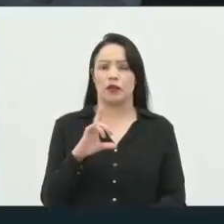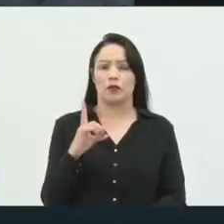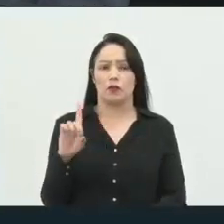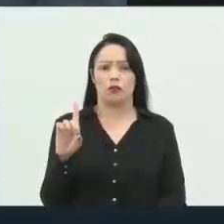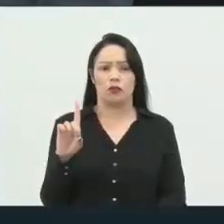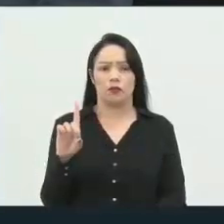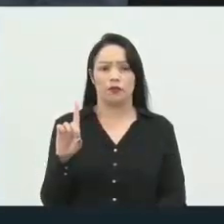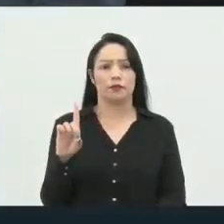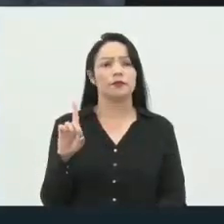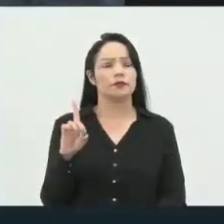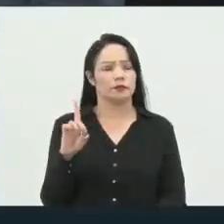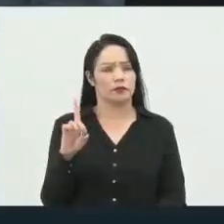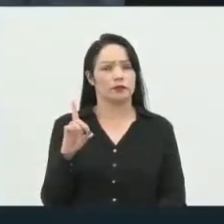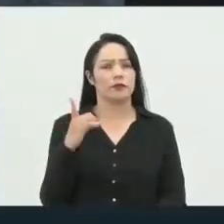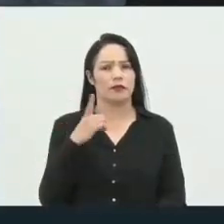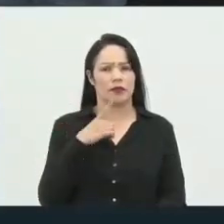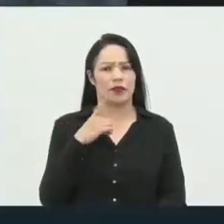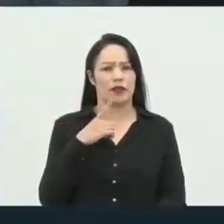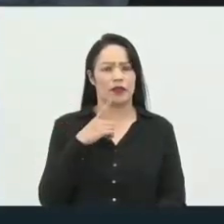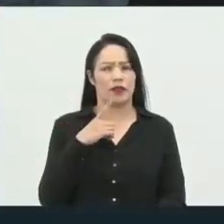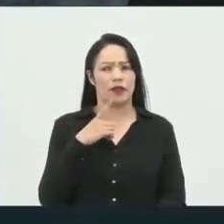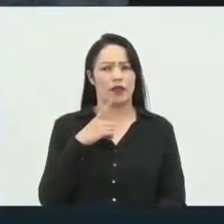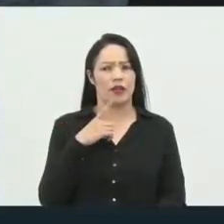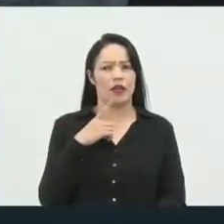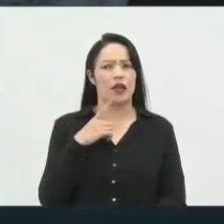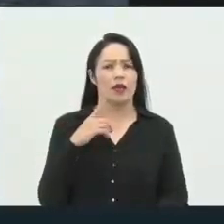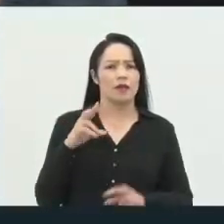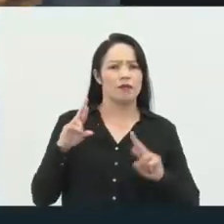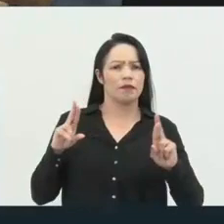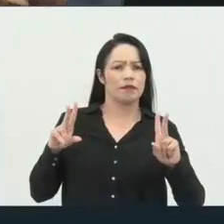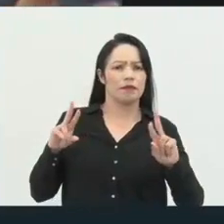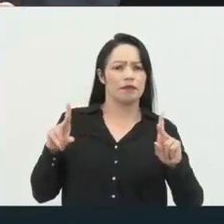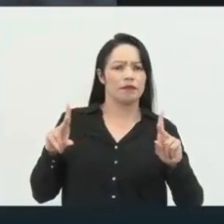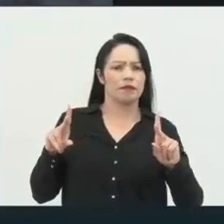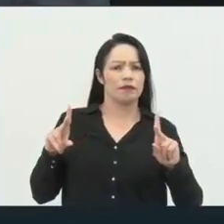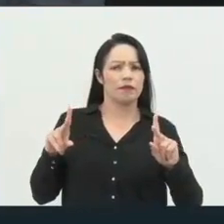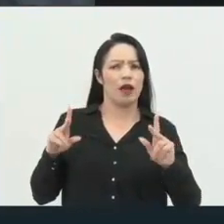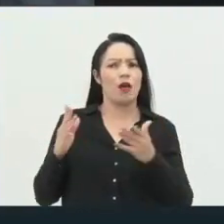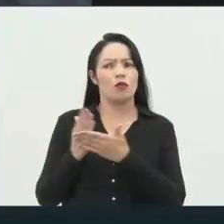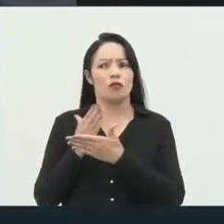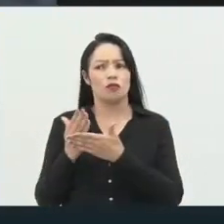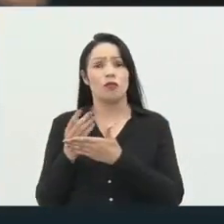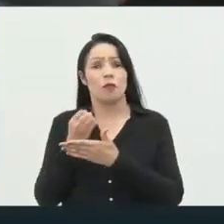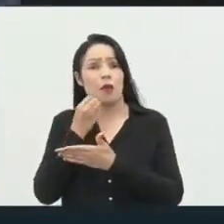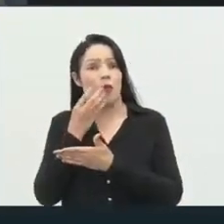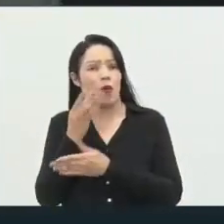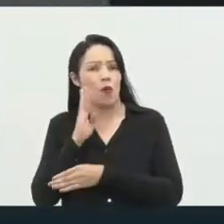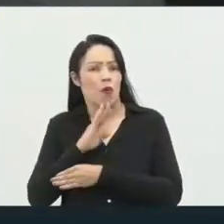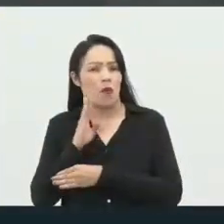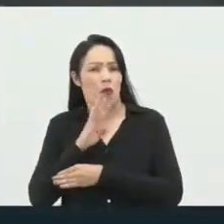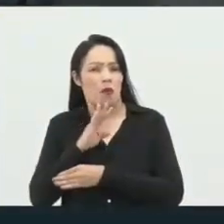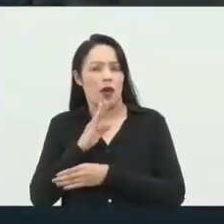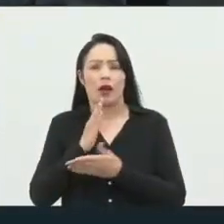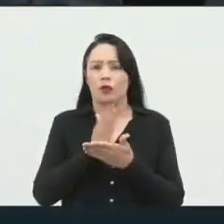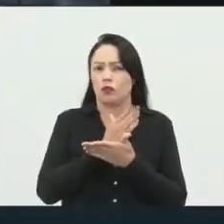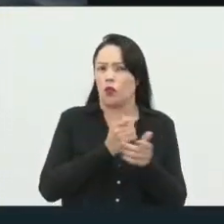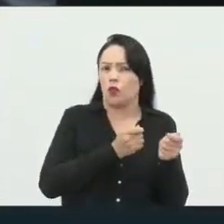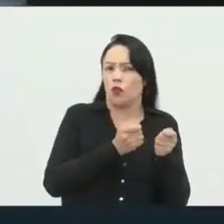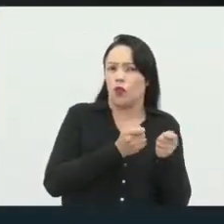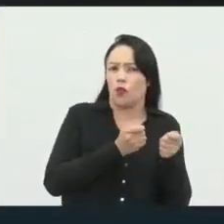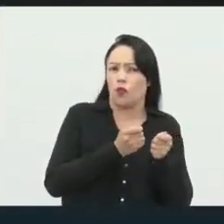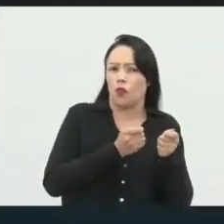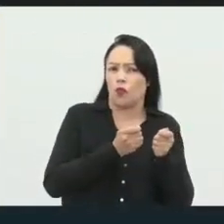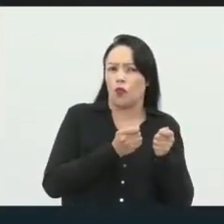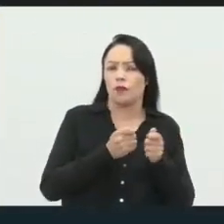e tem gente medindo com réguas diferentes tem réguas mais generosas tem réguas mais justas